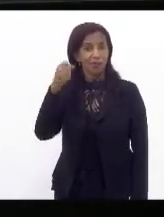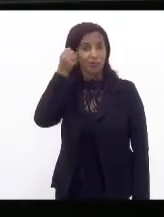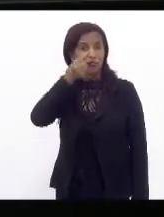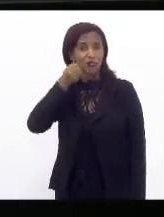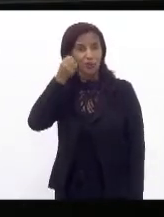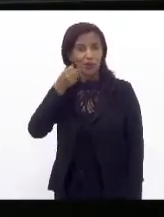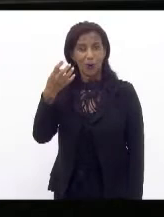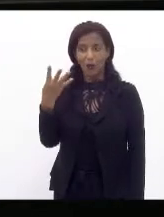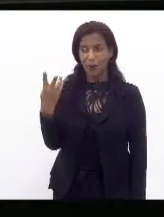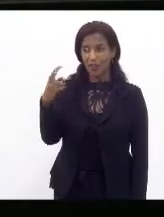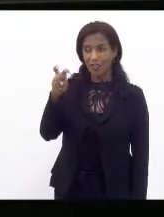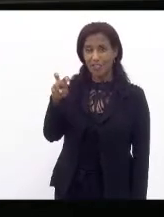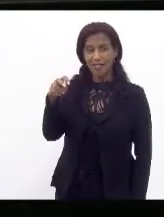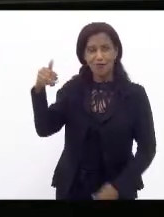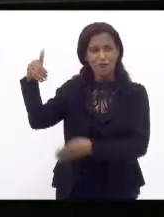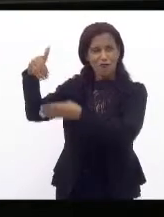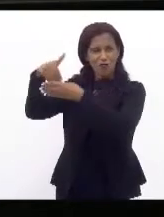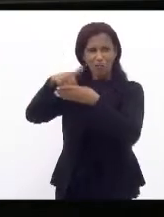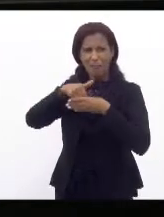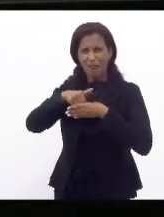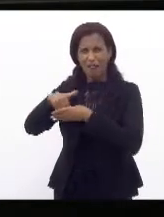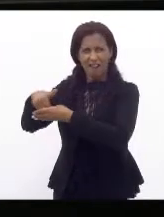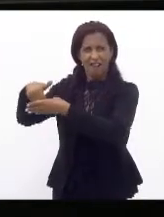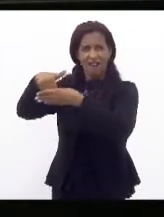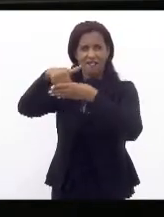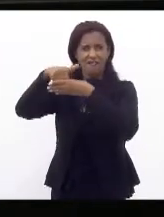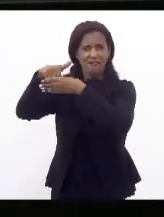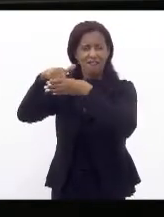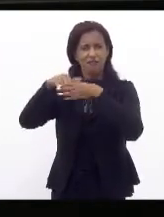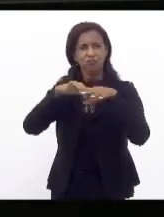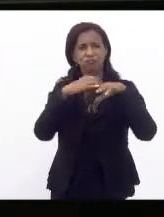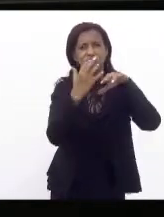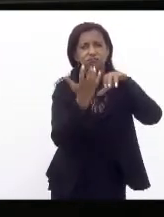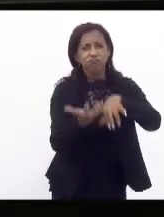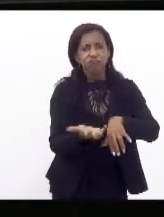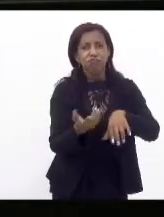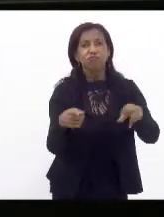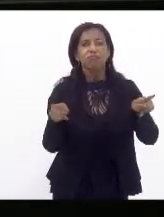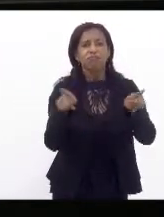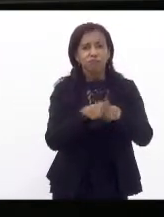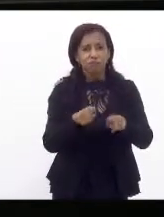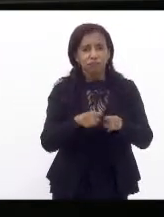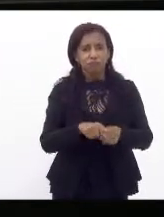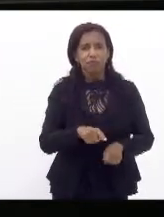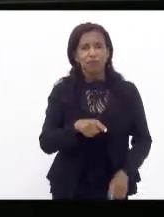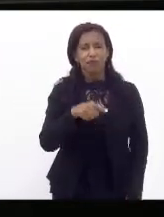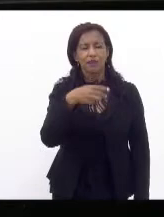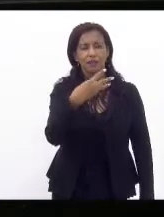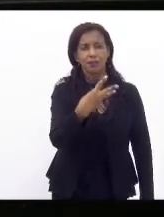com 45 votos, quanto no Congresso Nacional, com